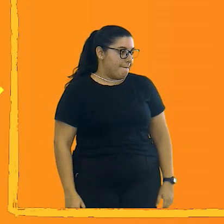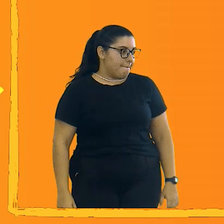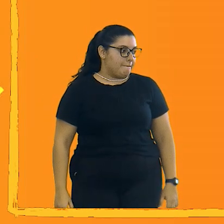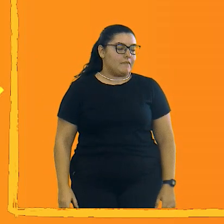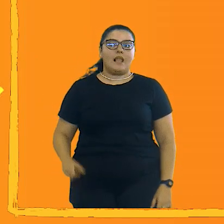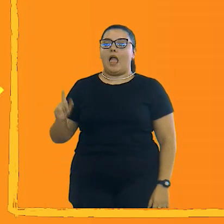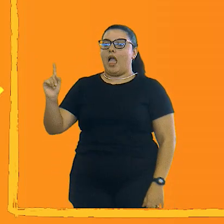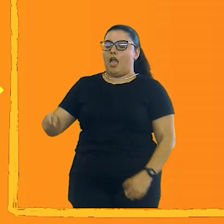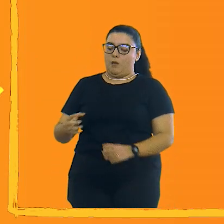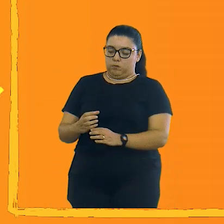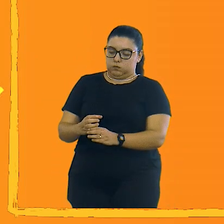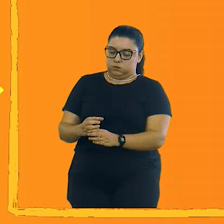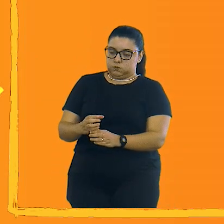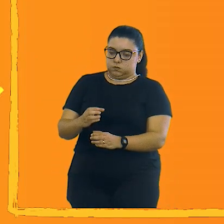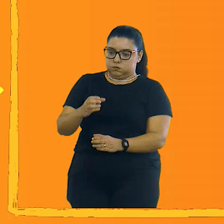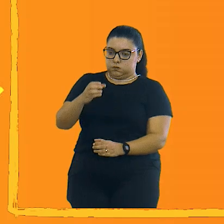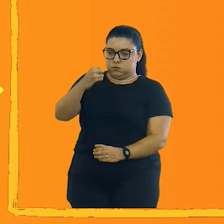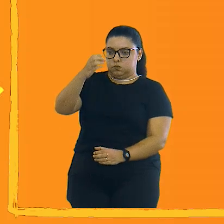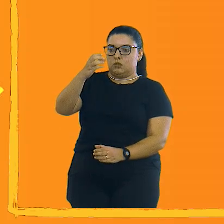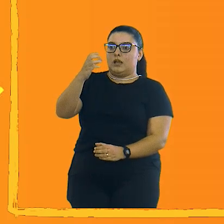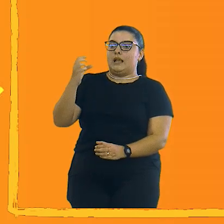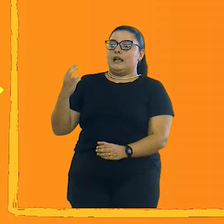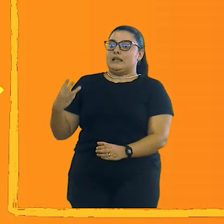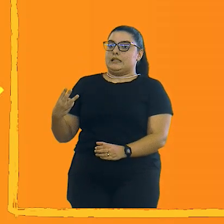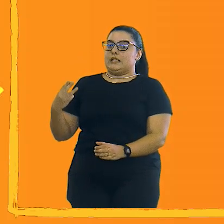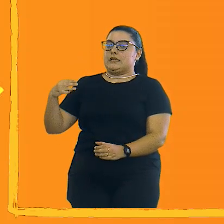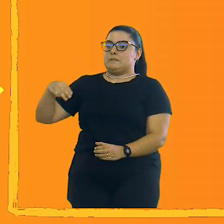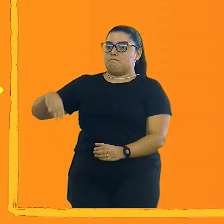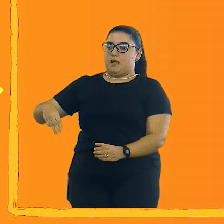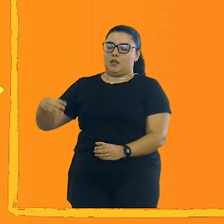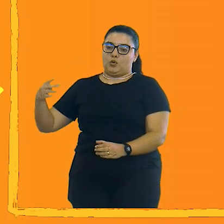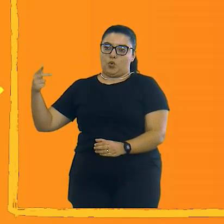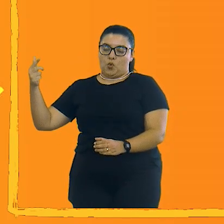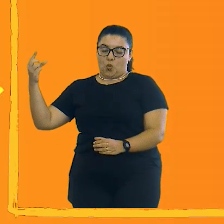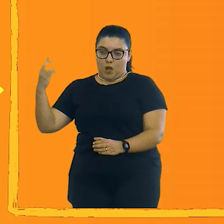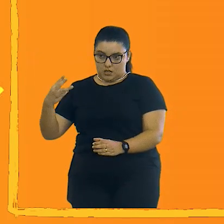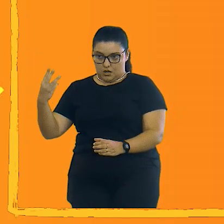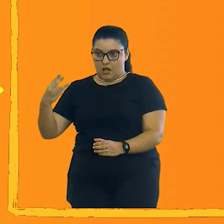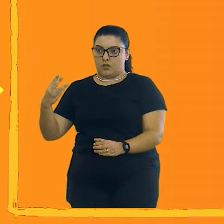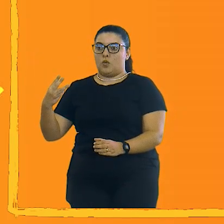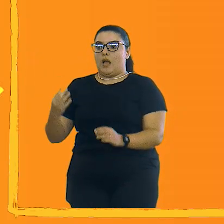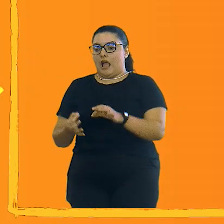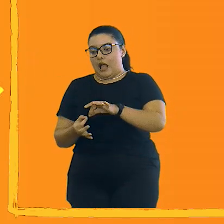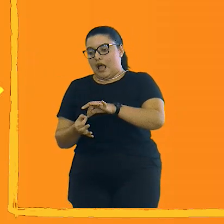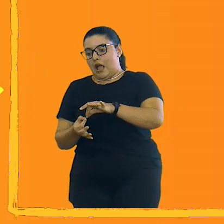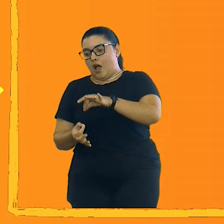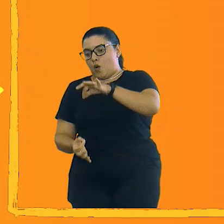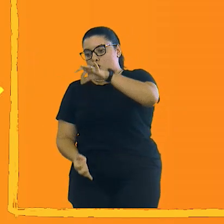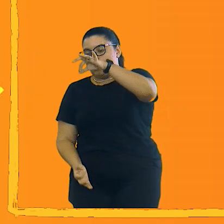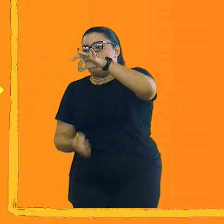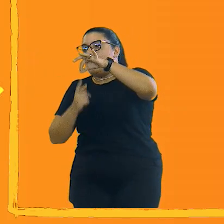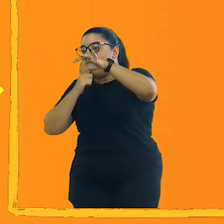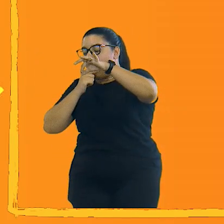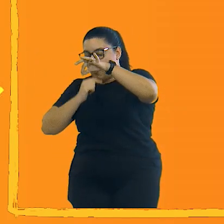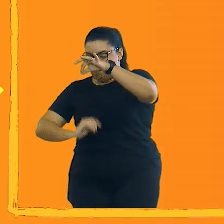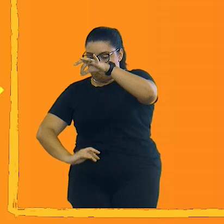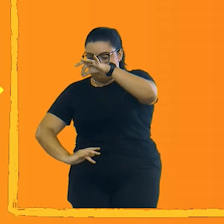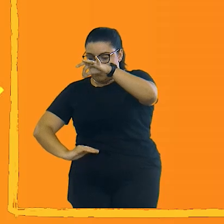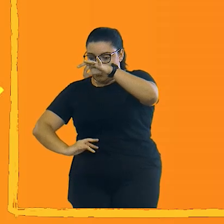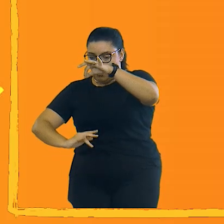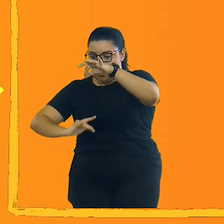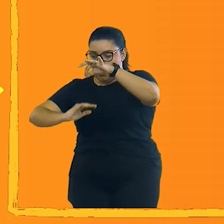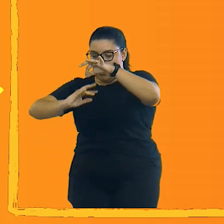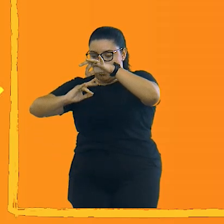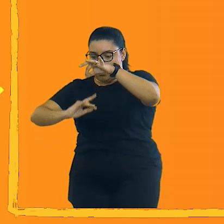cilindro com uma área da base de 3 M qu a altura da água na cisterna foi registrado em